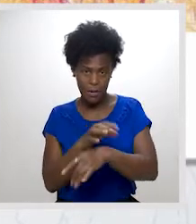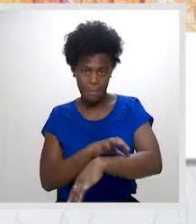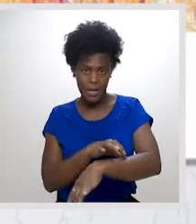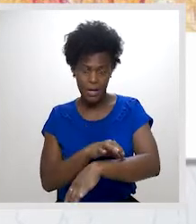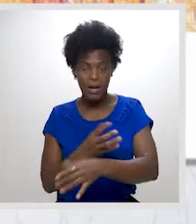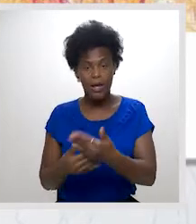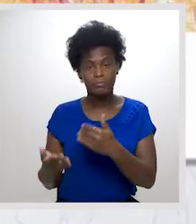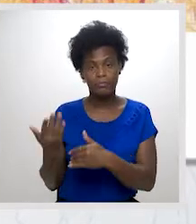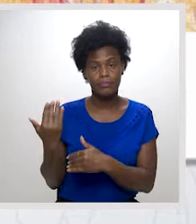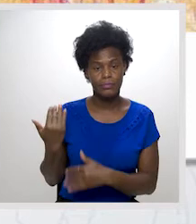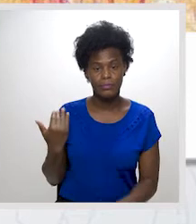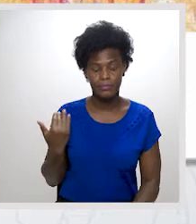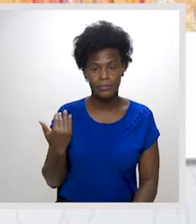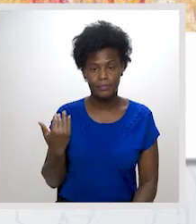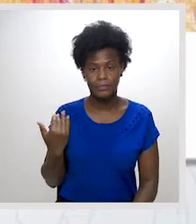neste caso,